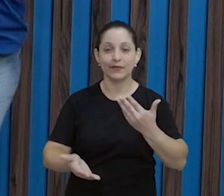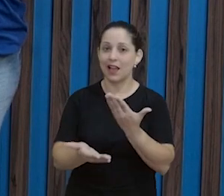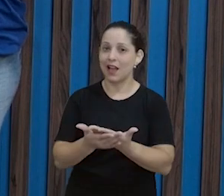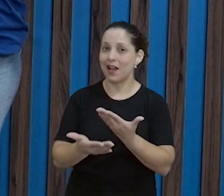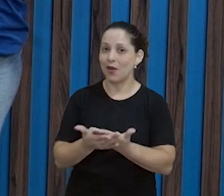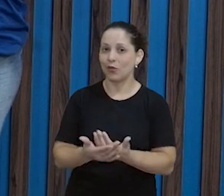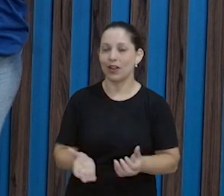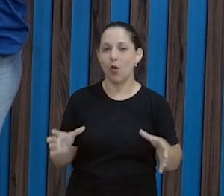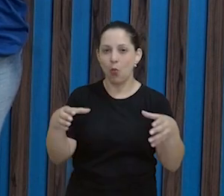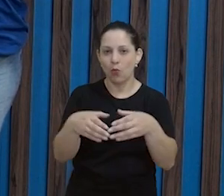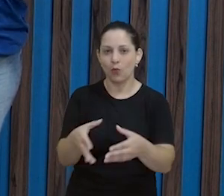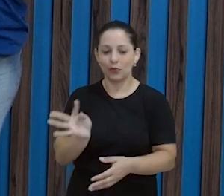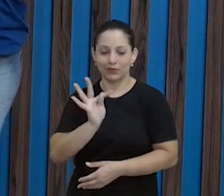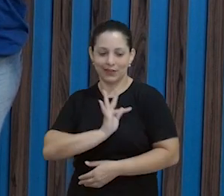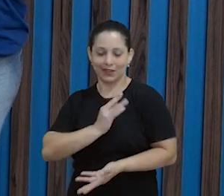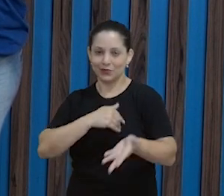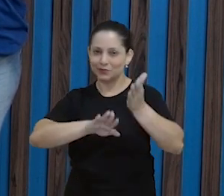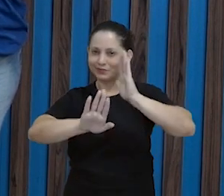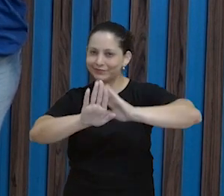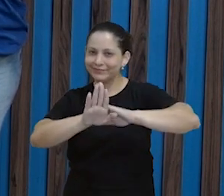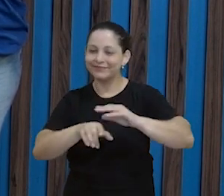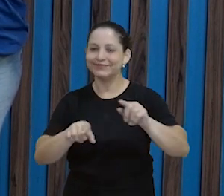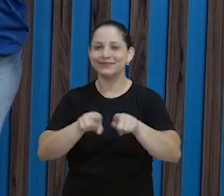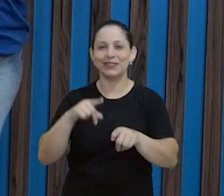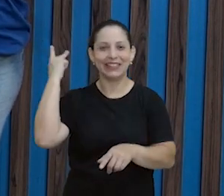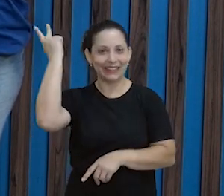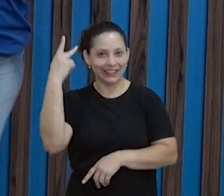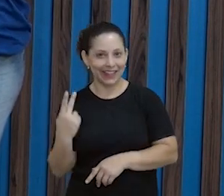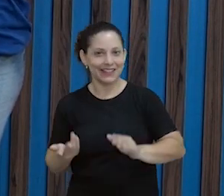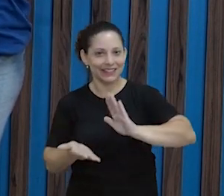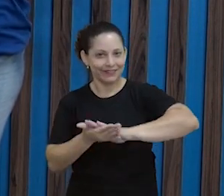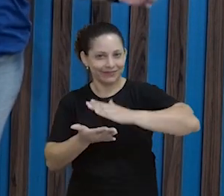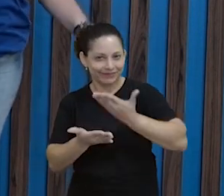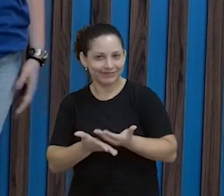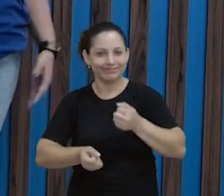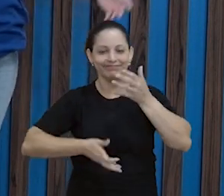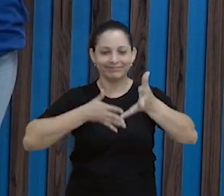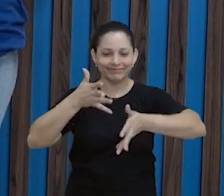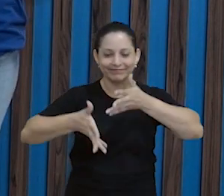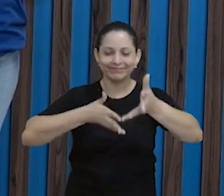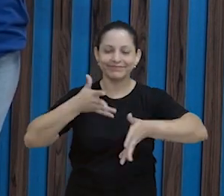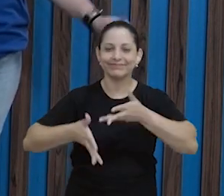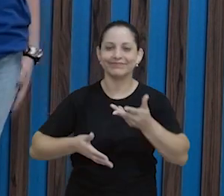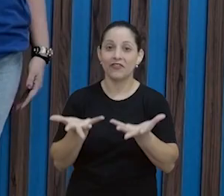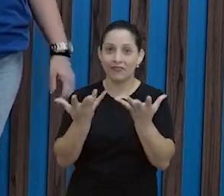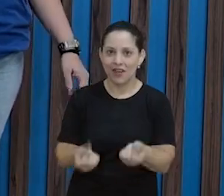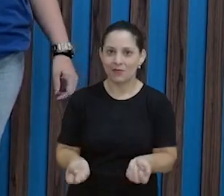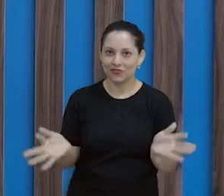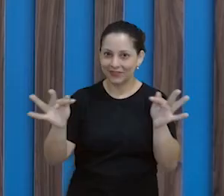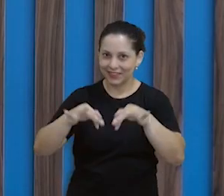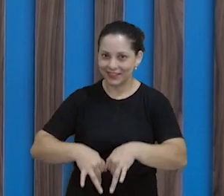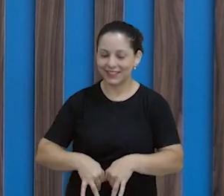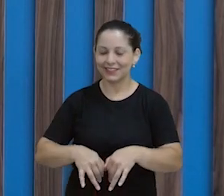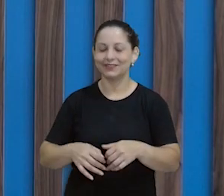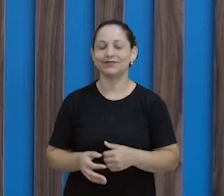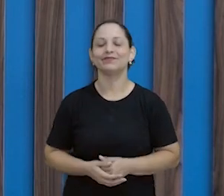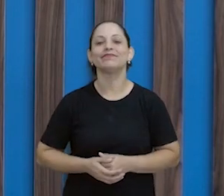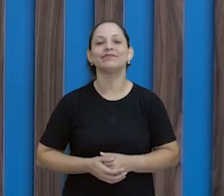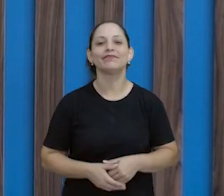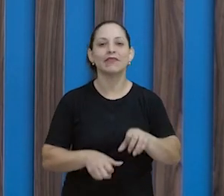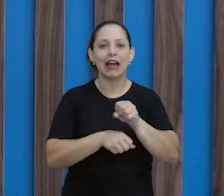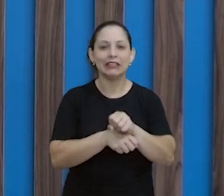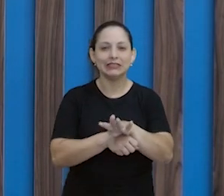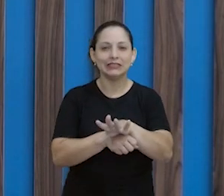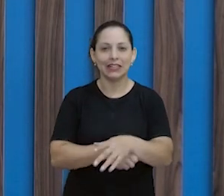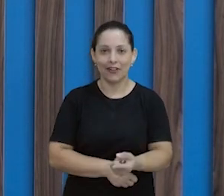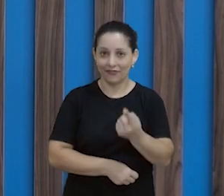A produção, Massa e também Késia, né? Que nos ajudou aqui a passar esse conhecimento. Vamos nos despedir, prof? Pois é. A minha dica é